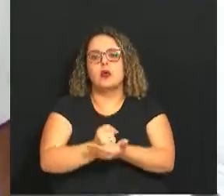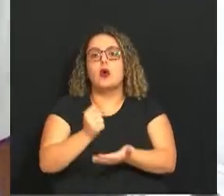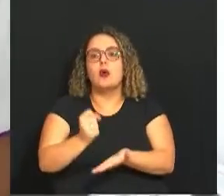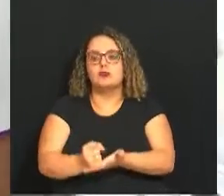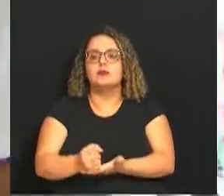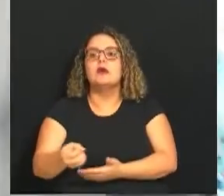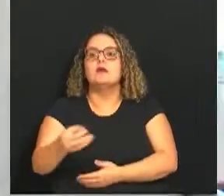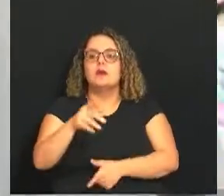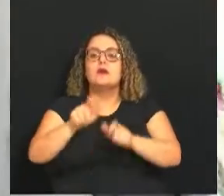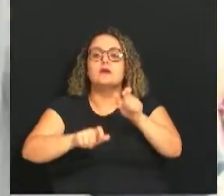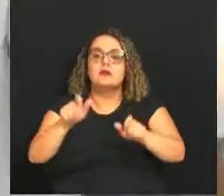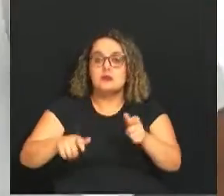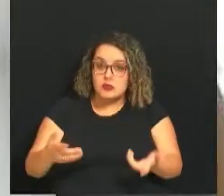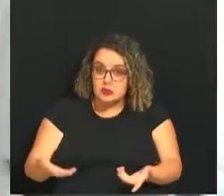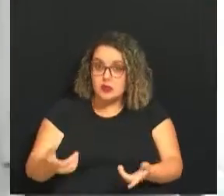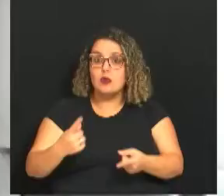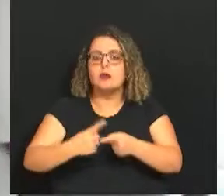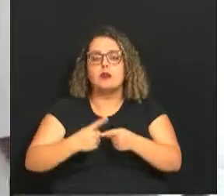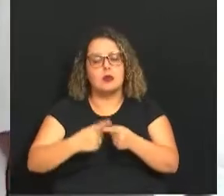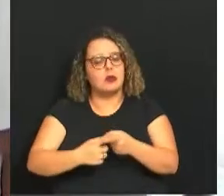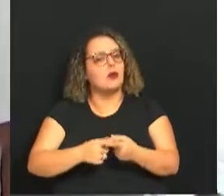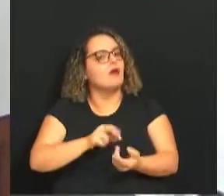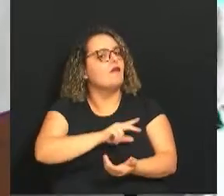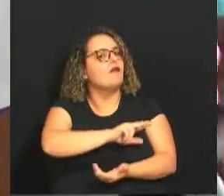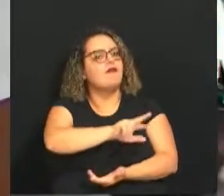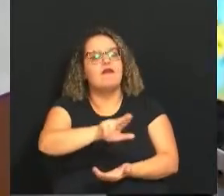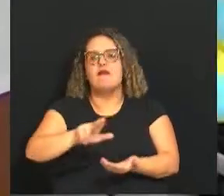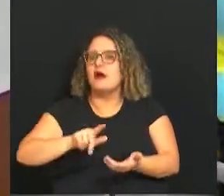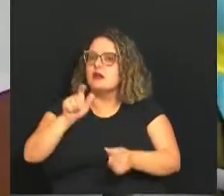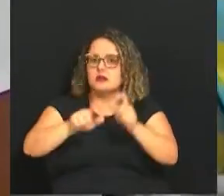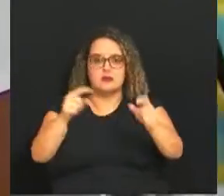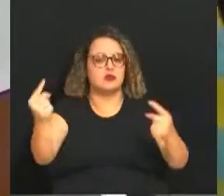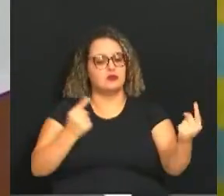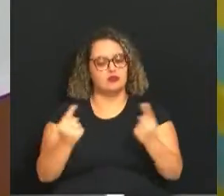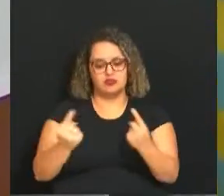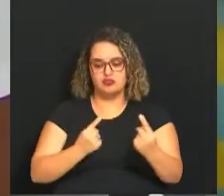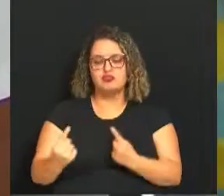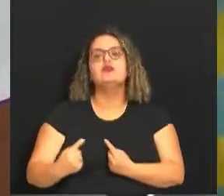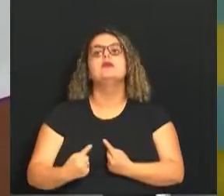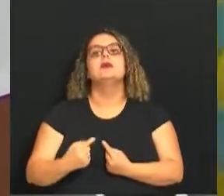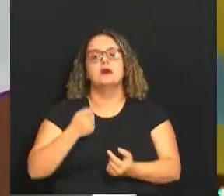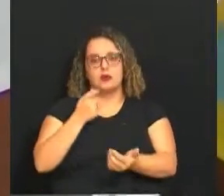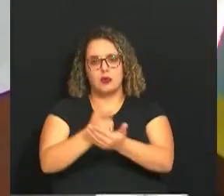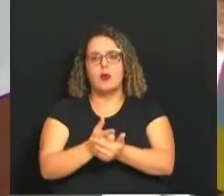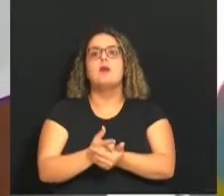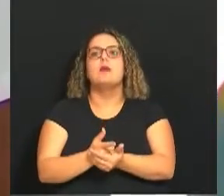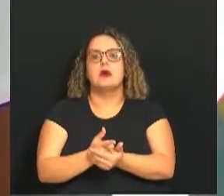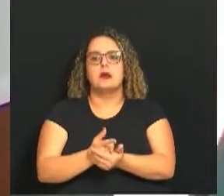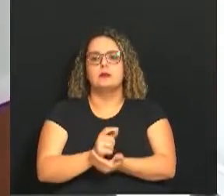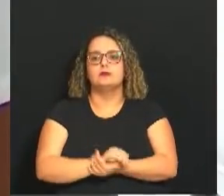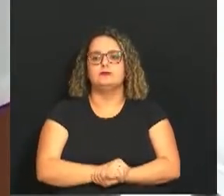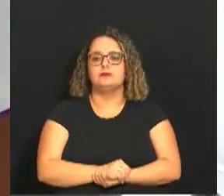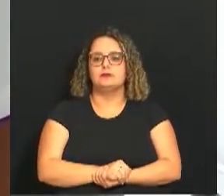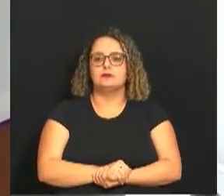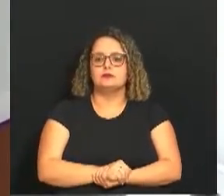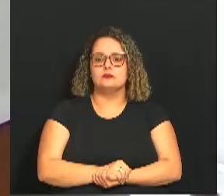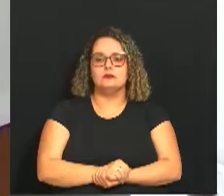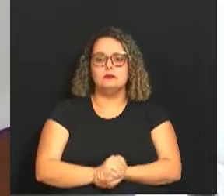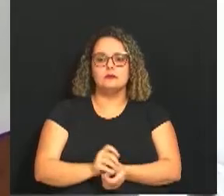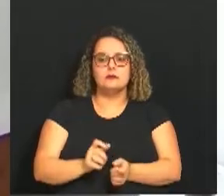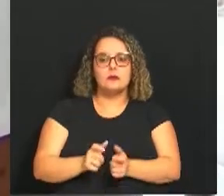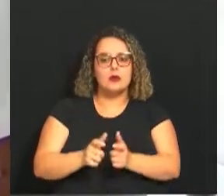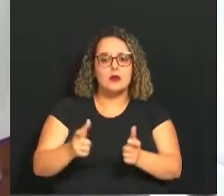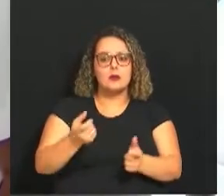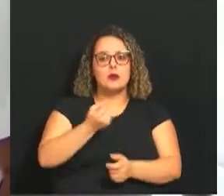só. A demanda é grande de peixe. Interessante isso que você falou. Nessa época, então, de Quaresma, aumenta o número de funcionários